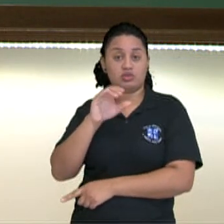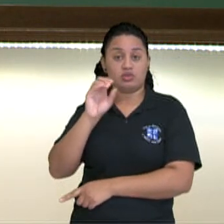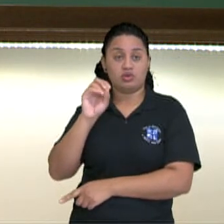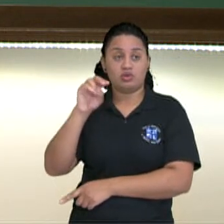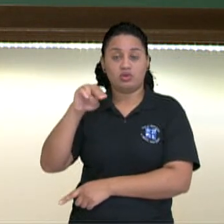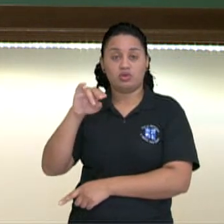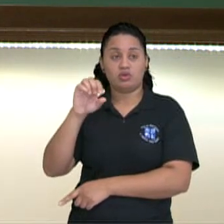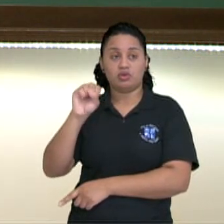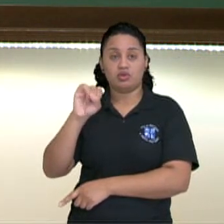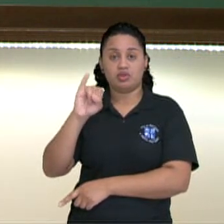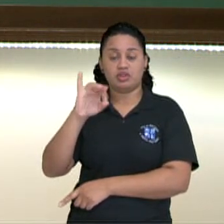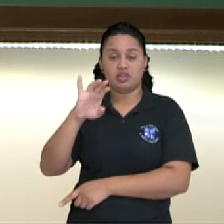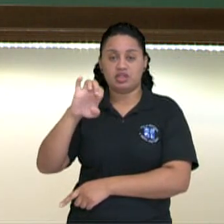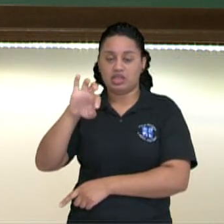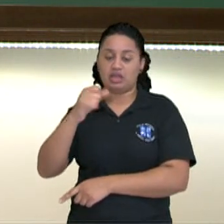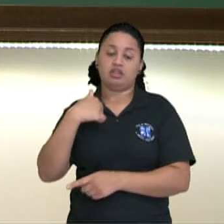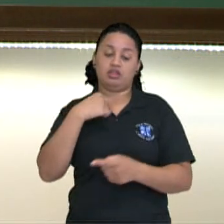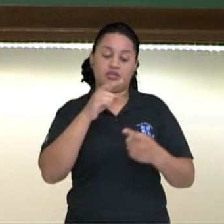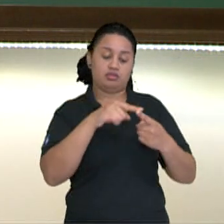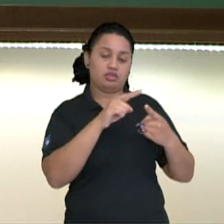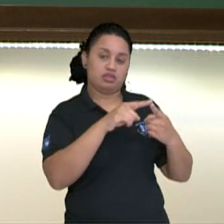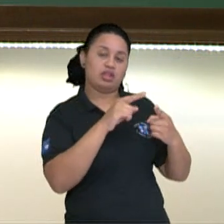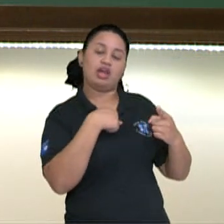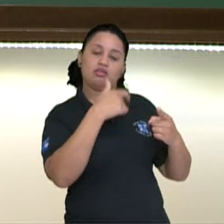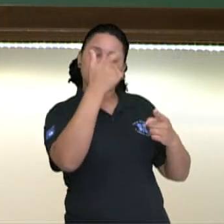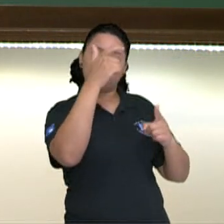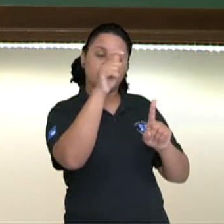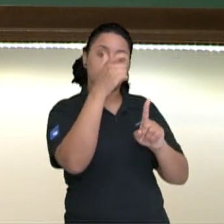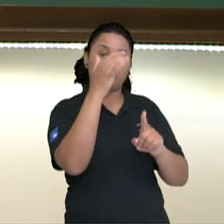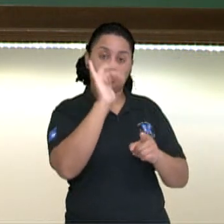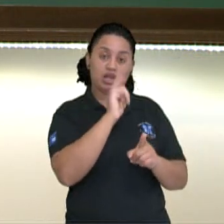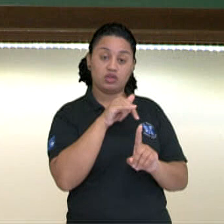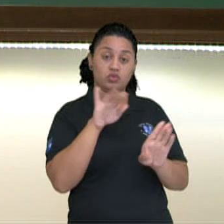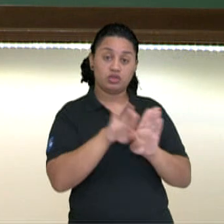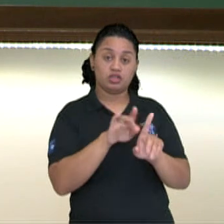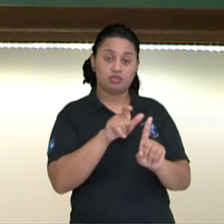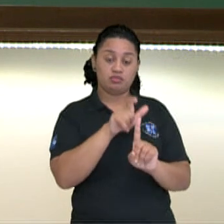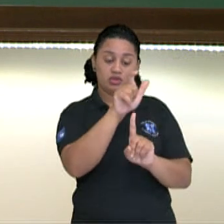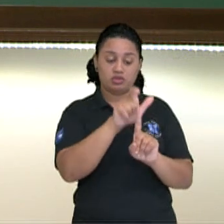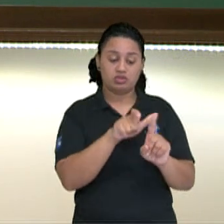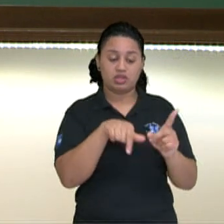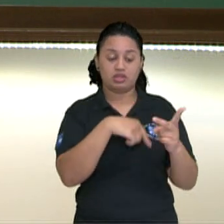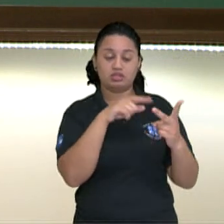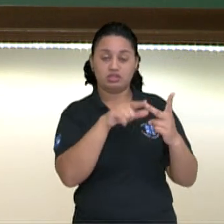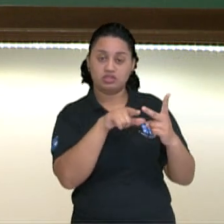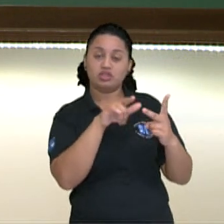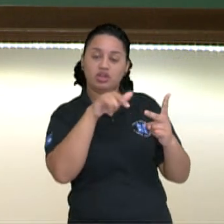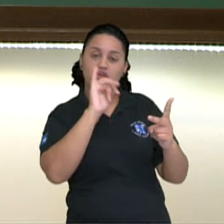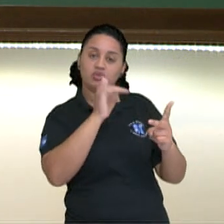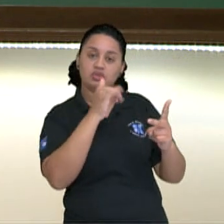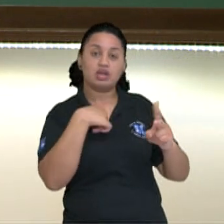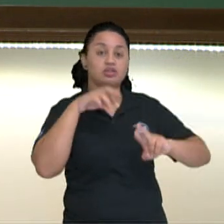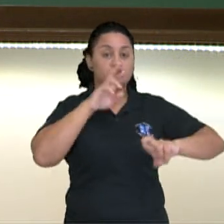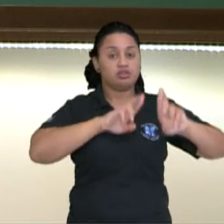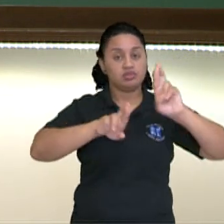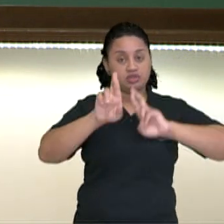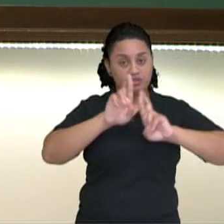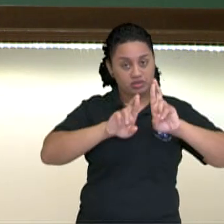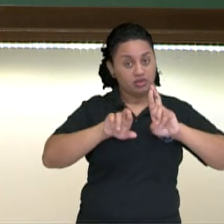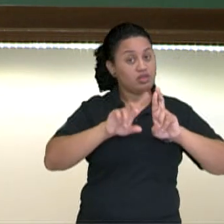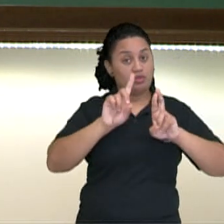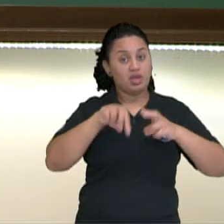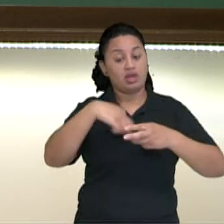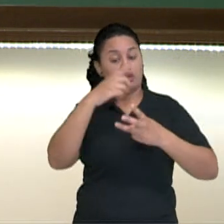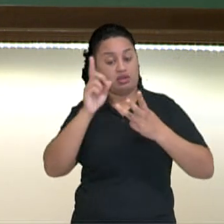sobre o narrador observador ou sobre o narrador personagem. Estávamos falando sobre o narrador onisciente. Vamos retomar a pergunta.